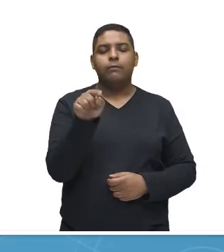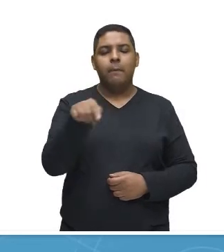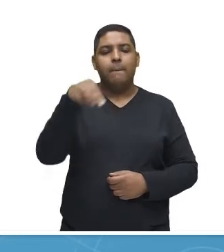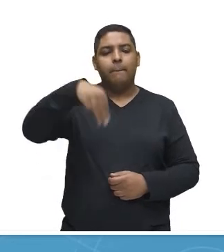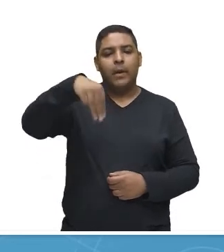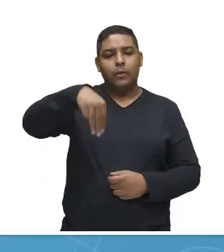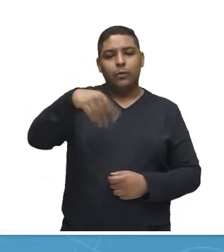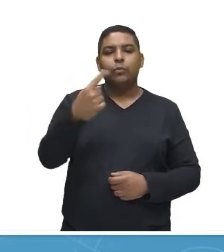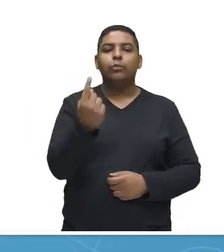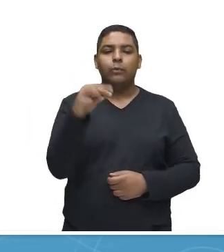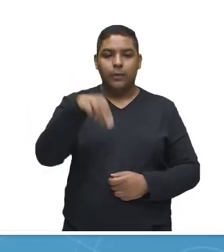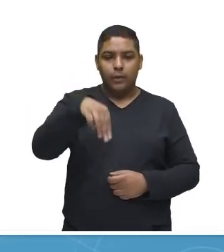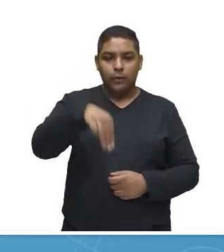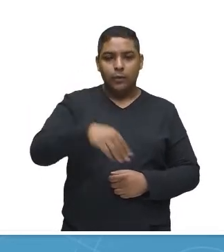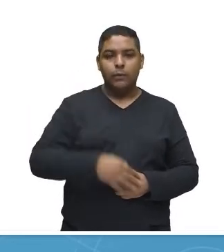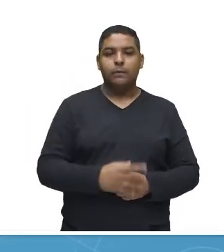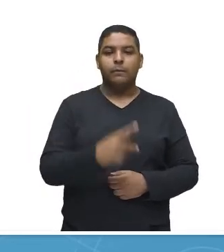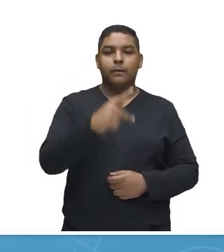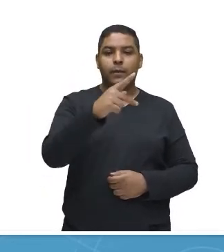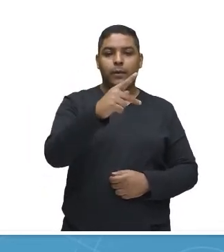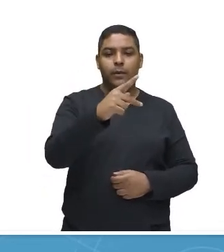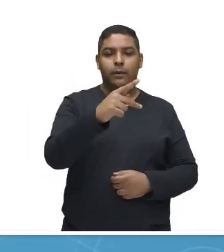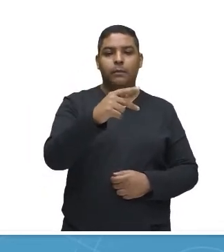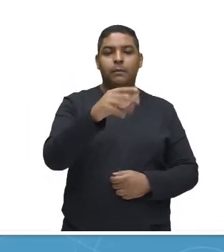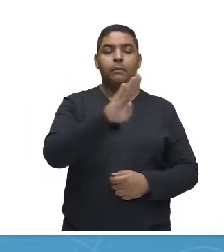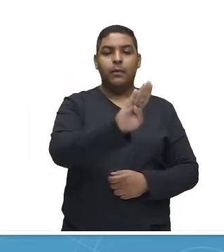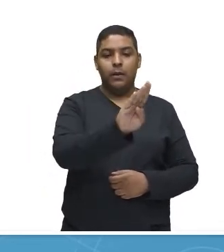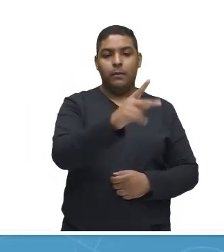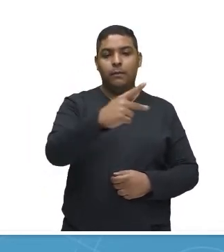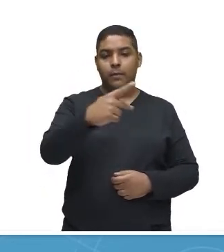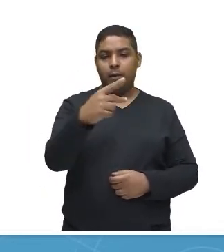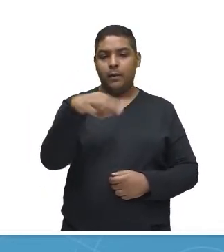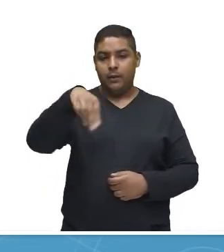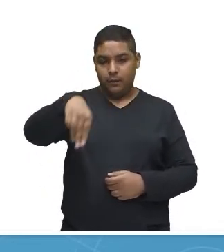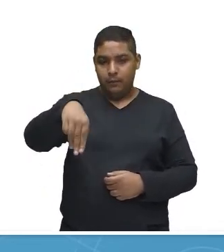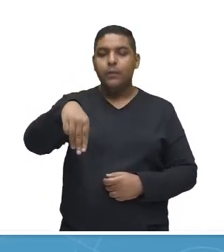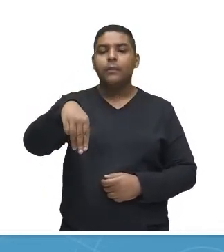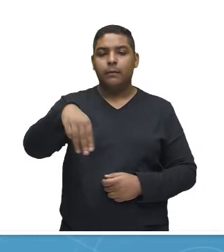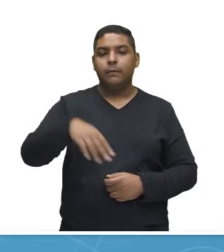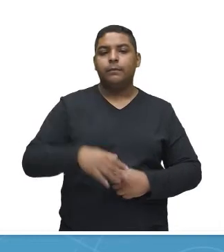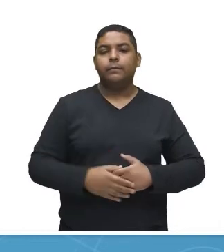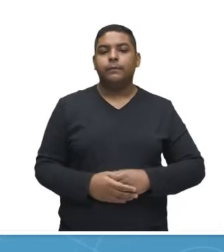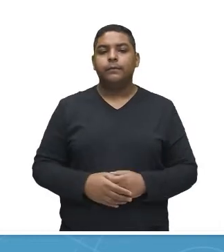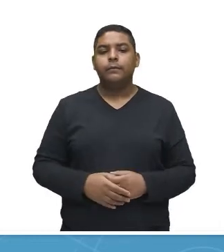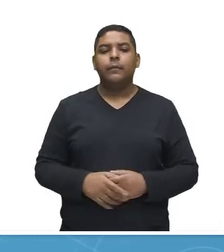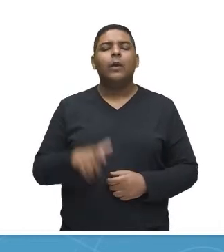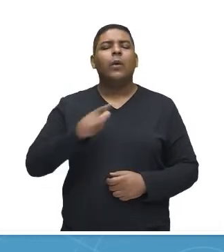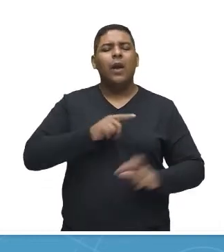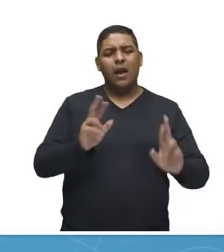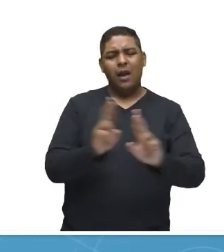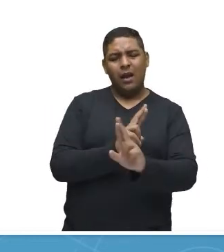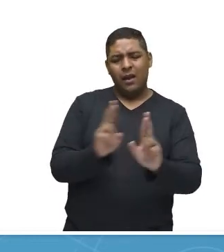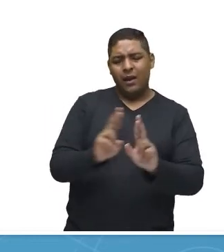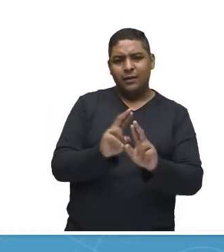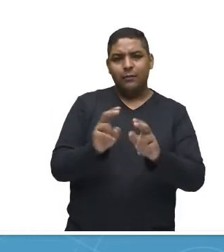gente chama de BPM, que é batimento por minuto. E qual será a relação entre o gasto calórico e a